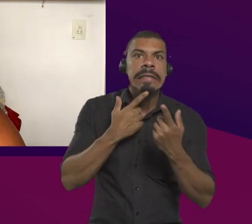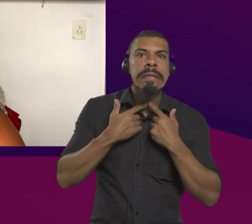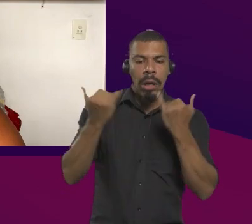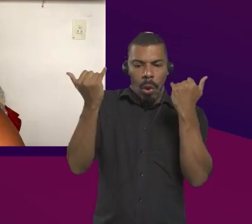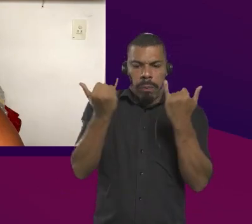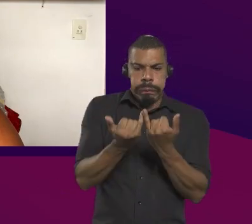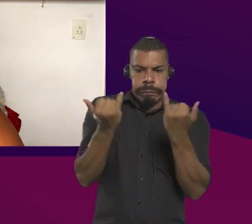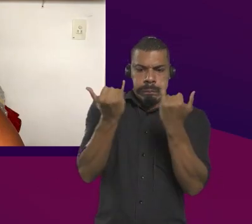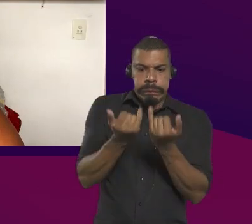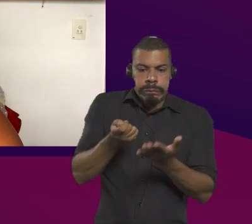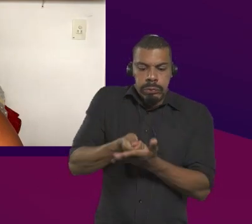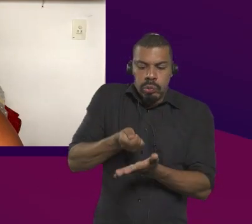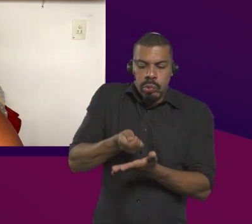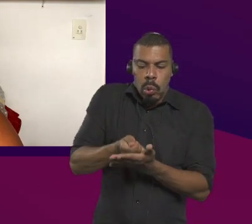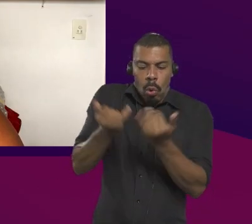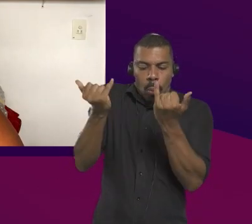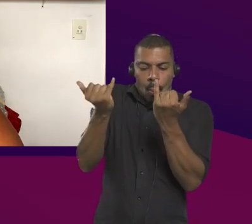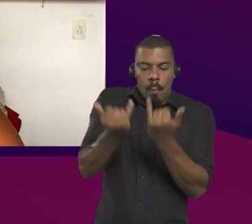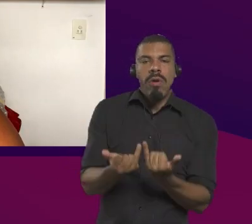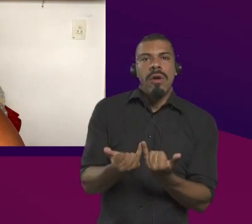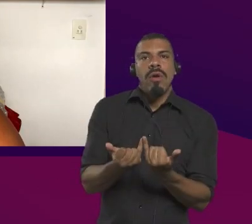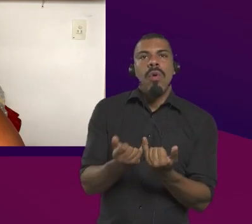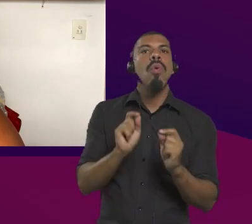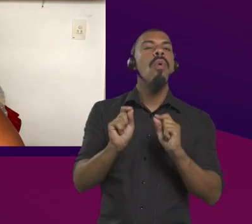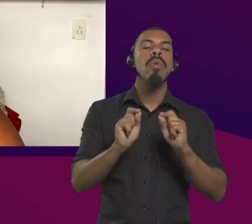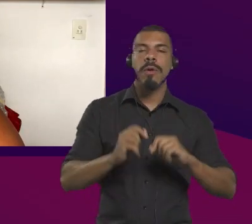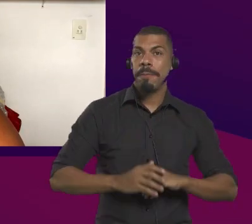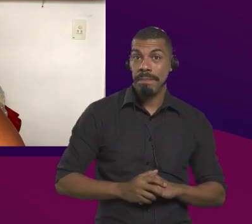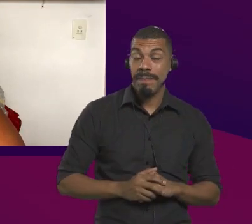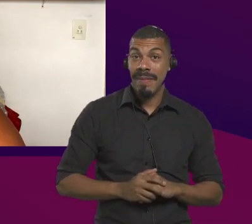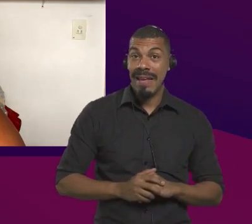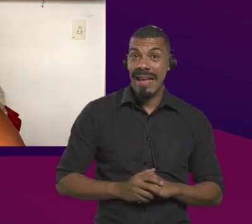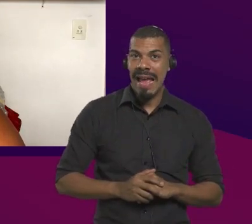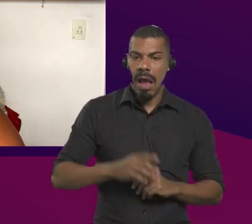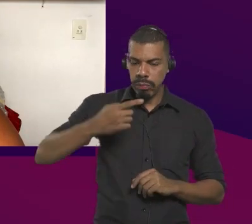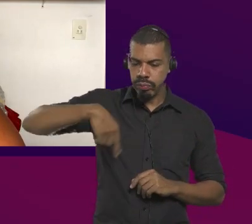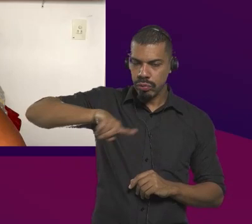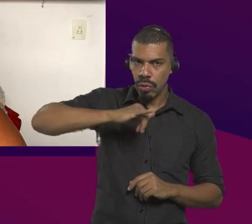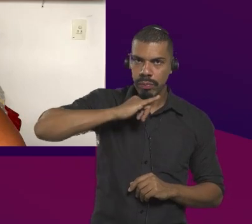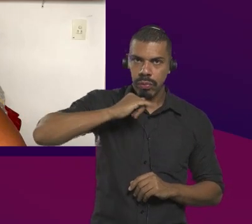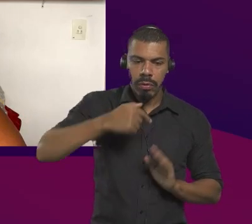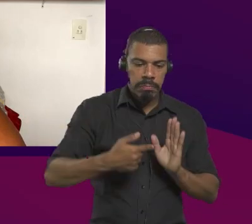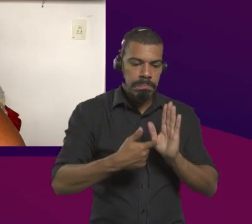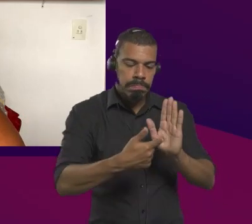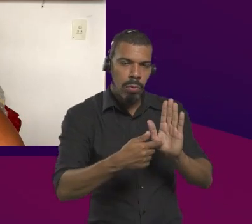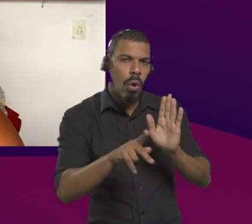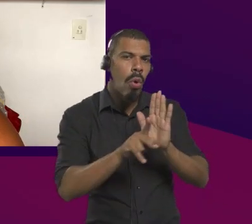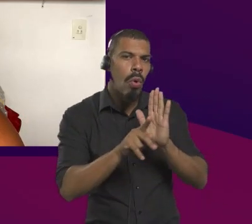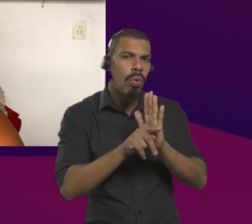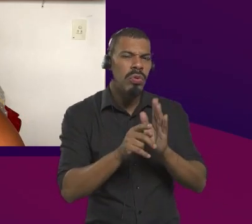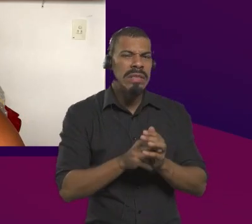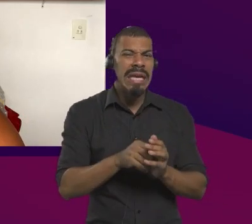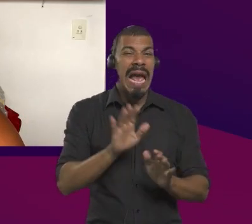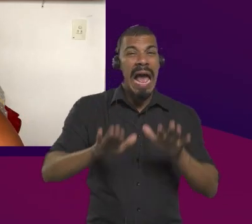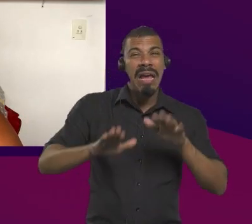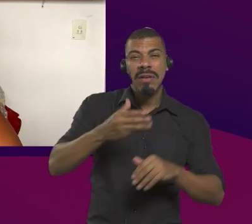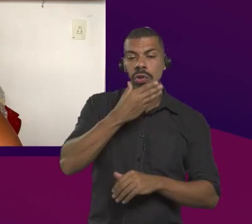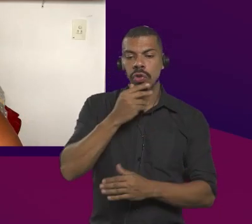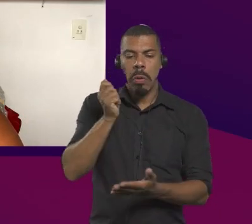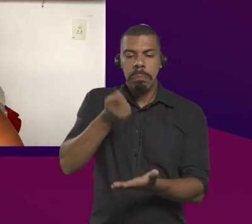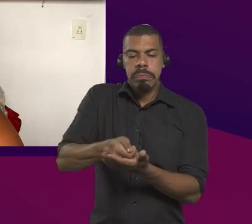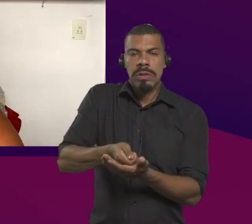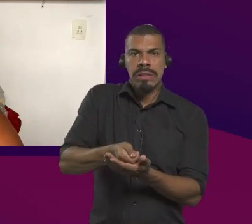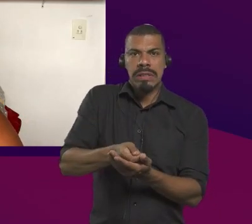atenção, entender o que motiva as pessoas. Porque como a gente está falando de patriarcado, de machismo, e o